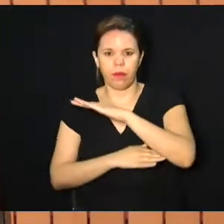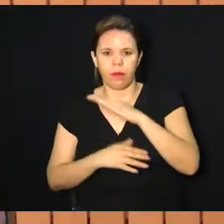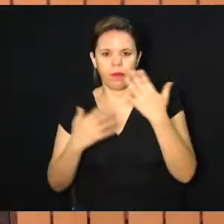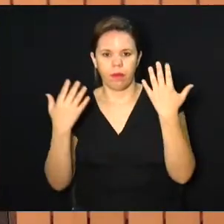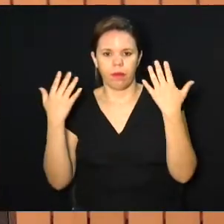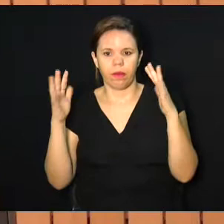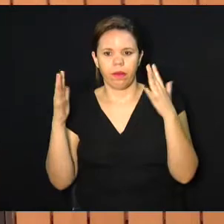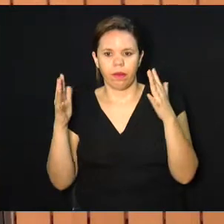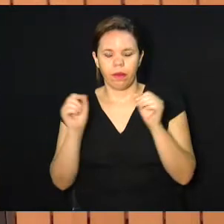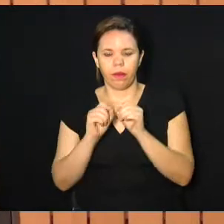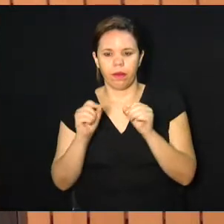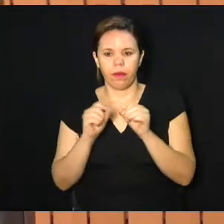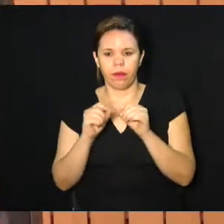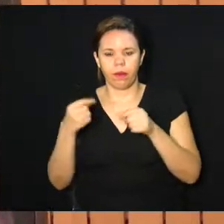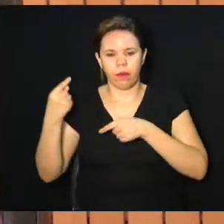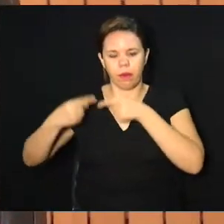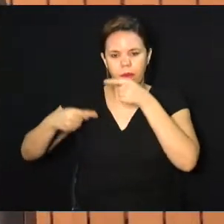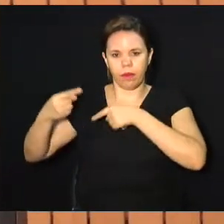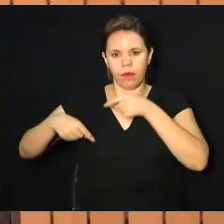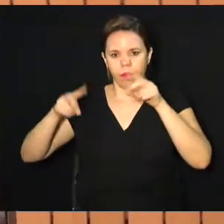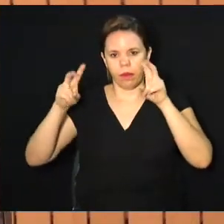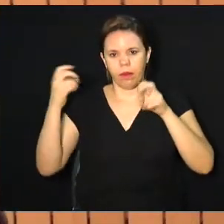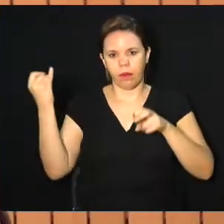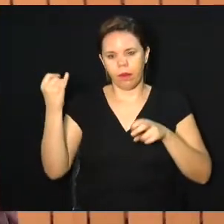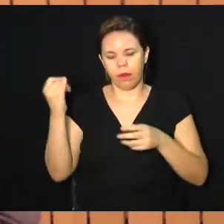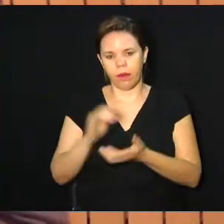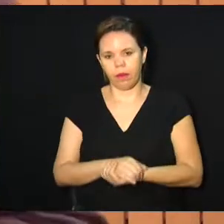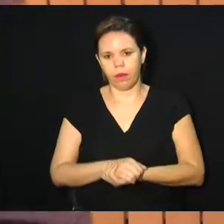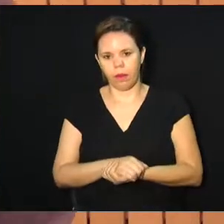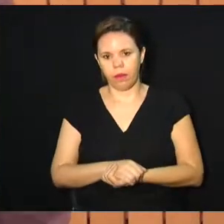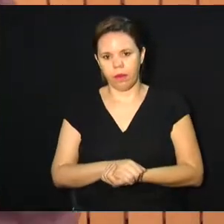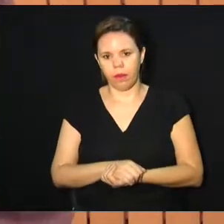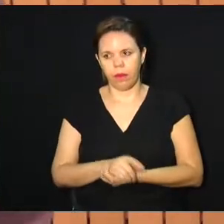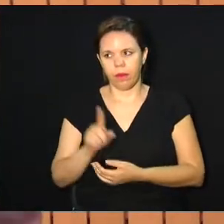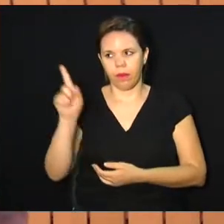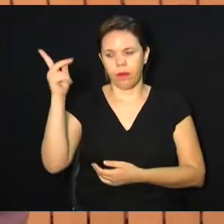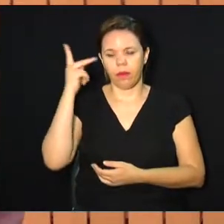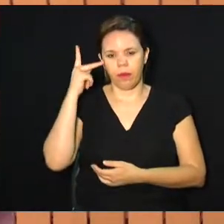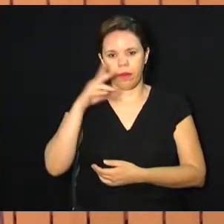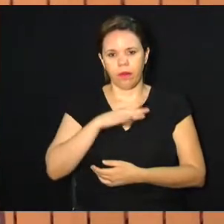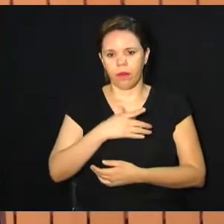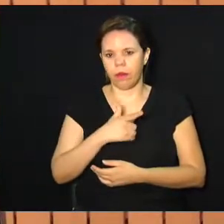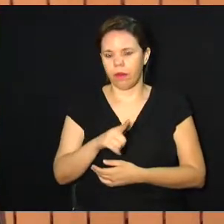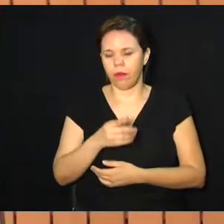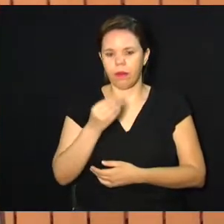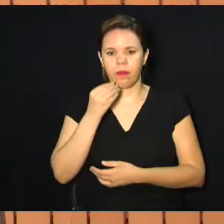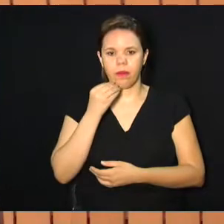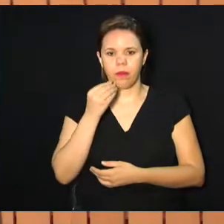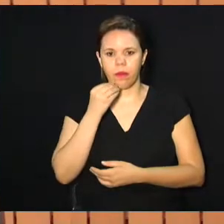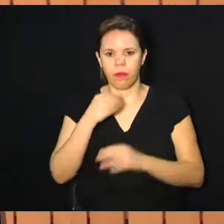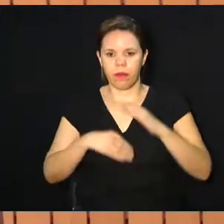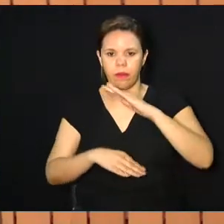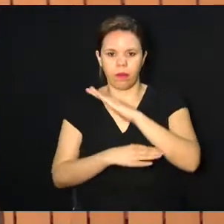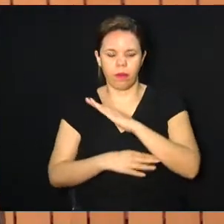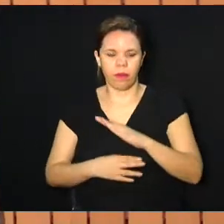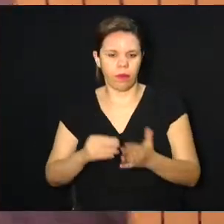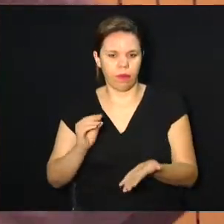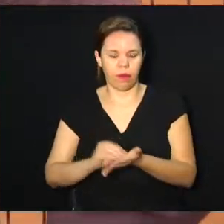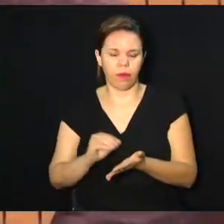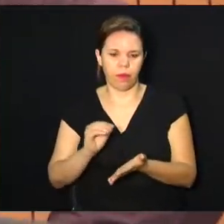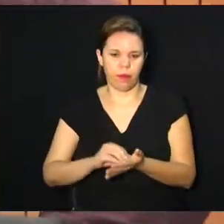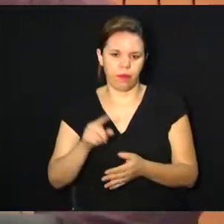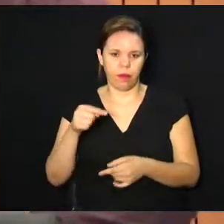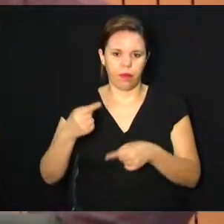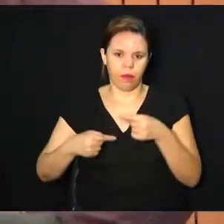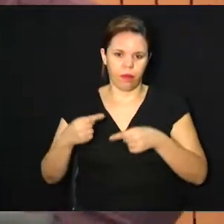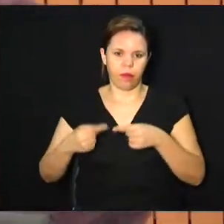por fazer um debate sobre esse assunto que é importante. Em São Paulo, por exemplo, a gente não teve essa oportunidade lá, a Câmara se ausentou dessa